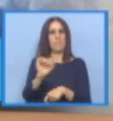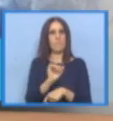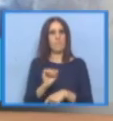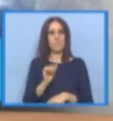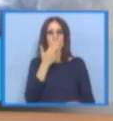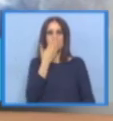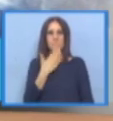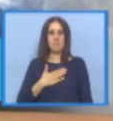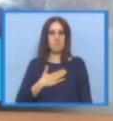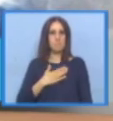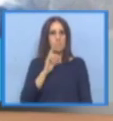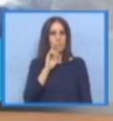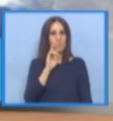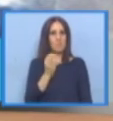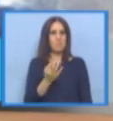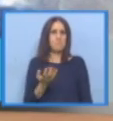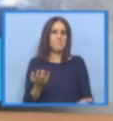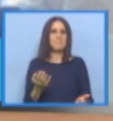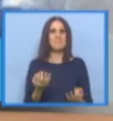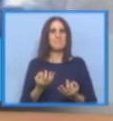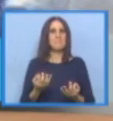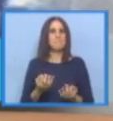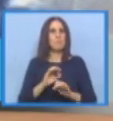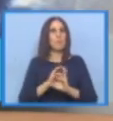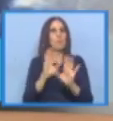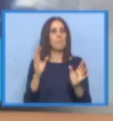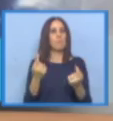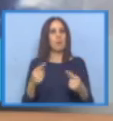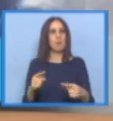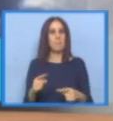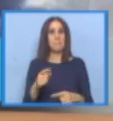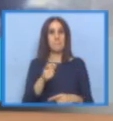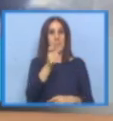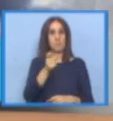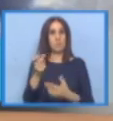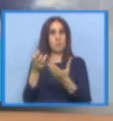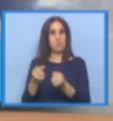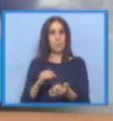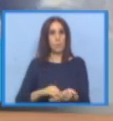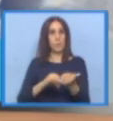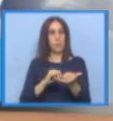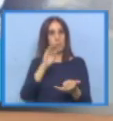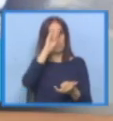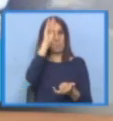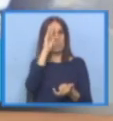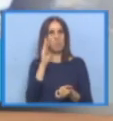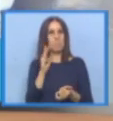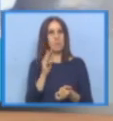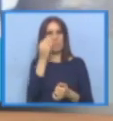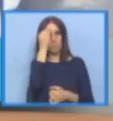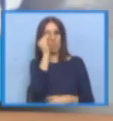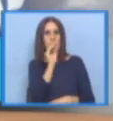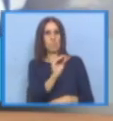também me parece importante. Portanto, desse ponto de vista, óbvio que há certamente muita gente próxima do Papa que